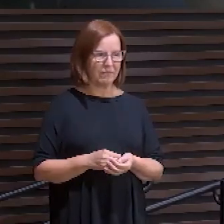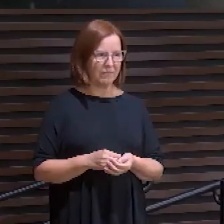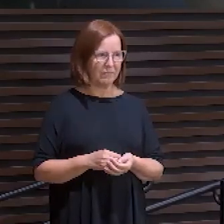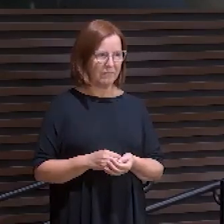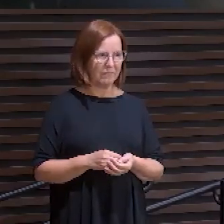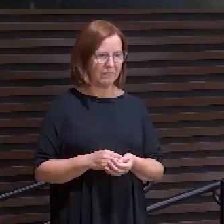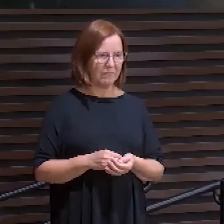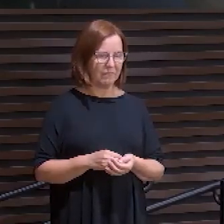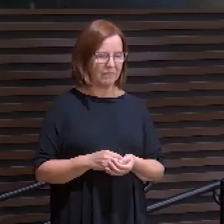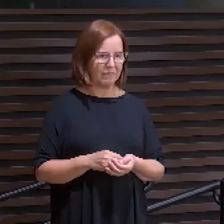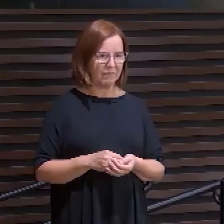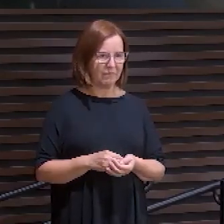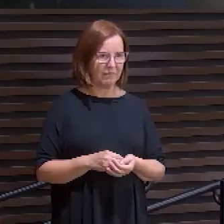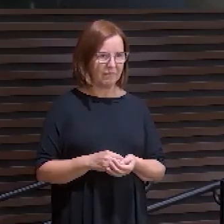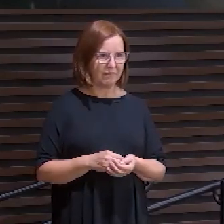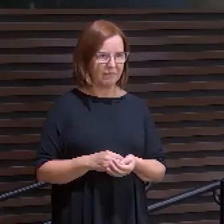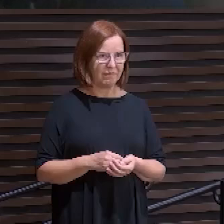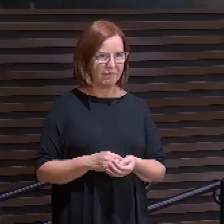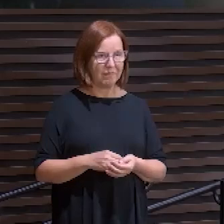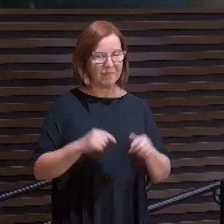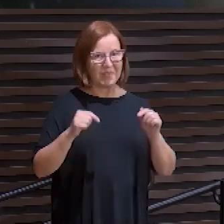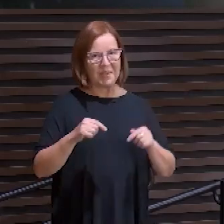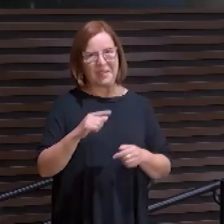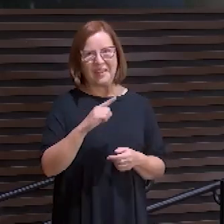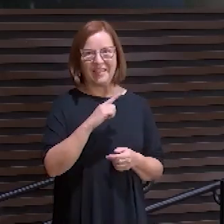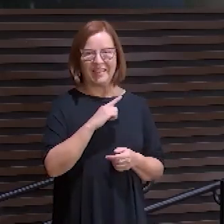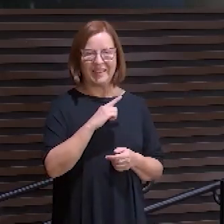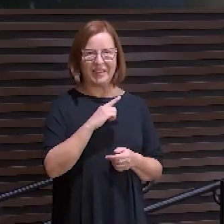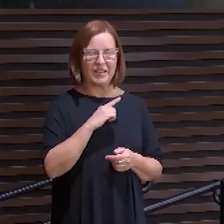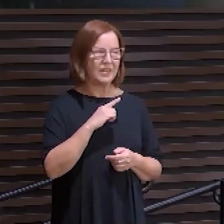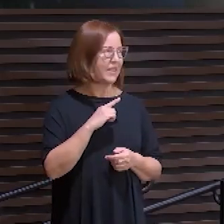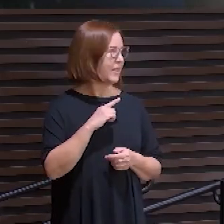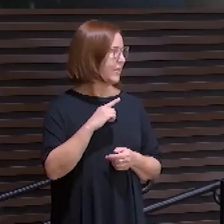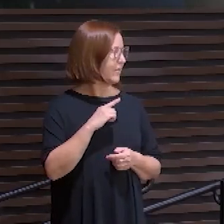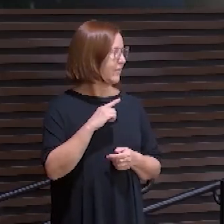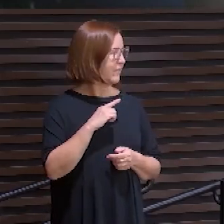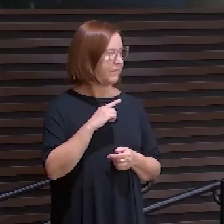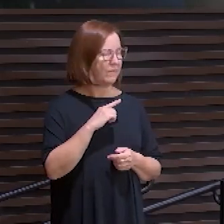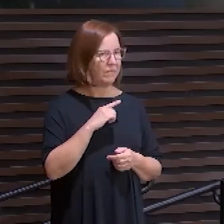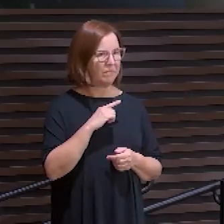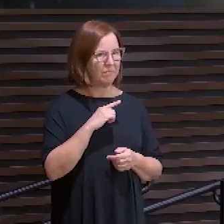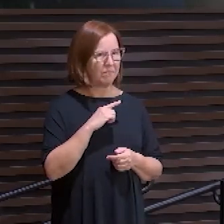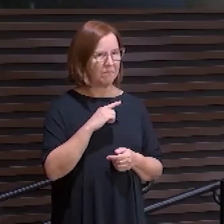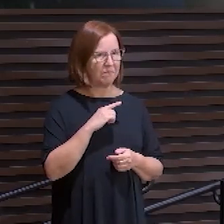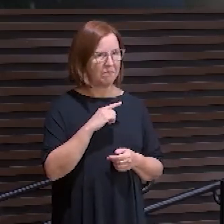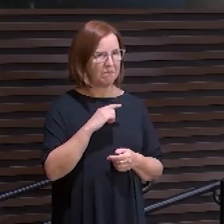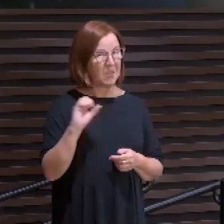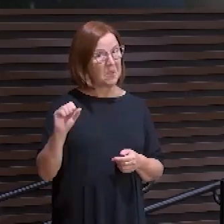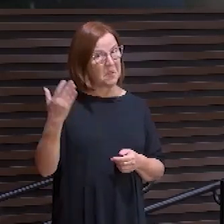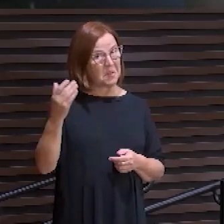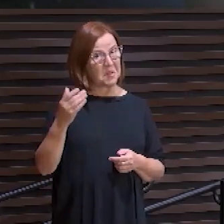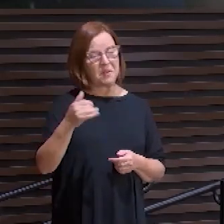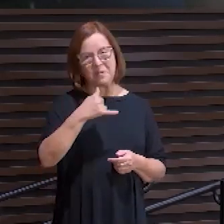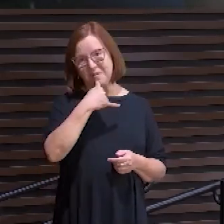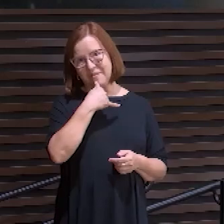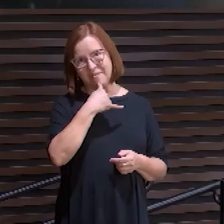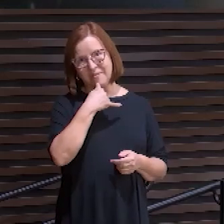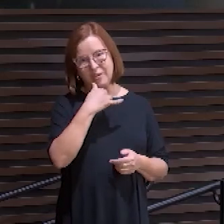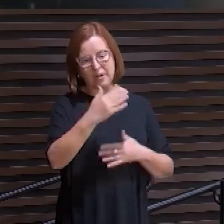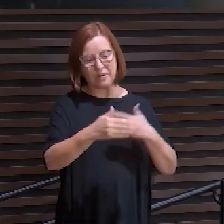E aqui eu tenho pegadas tristes no processo